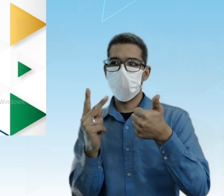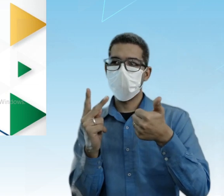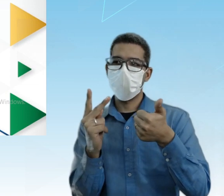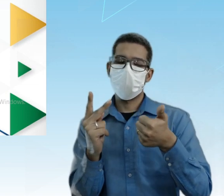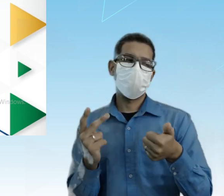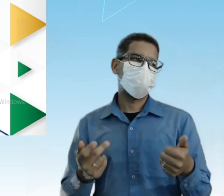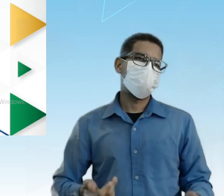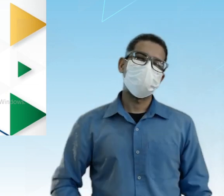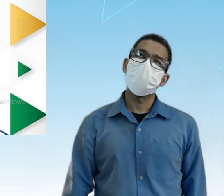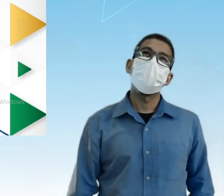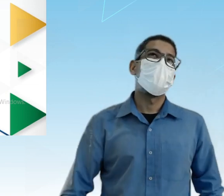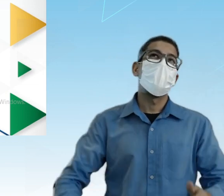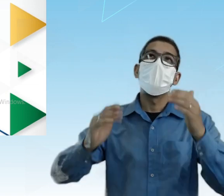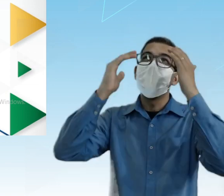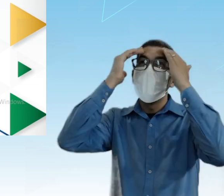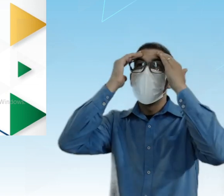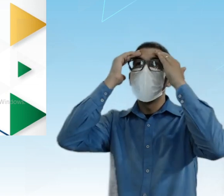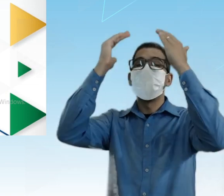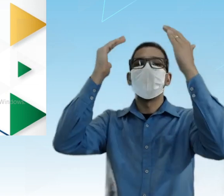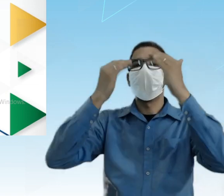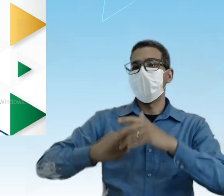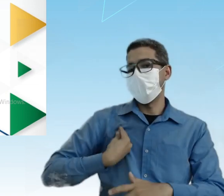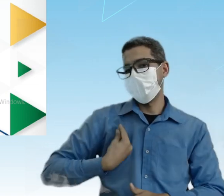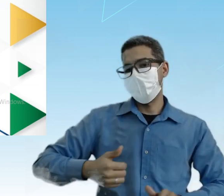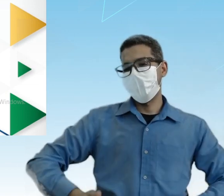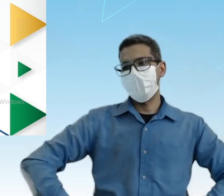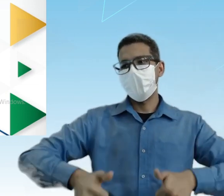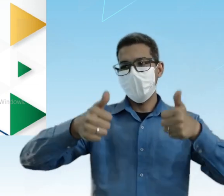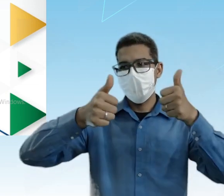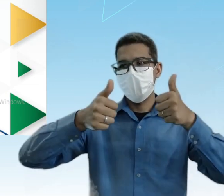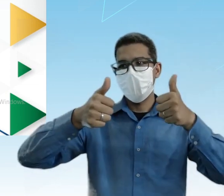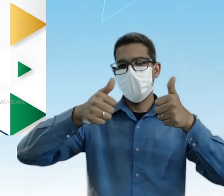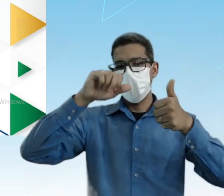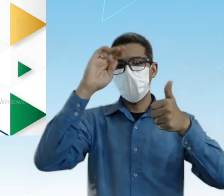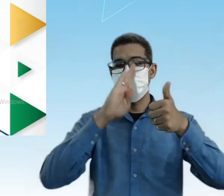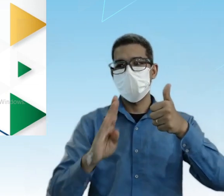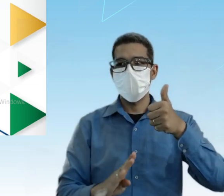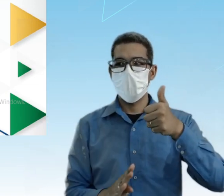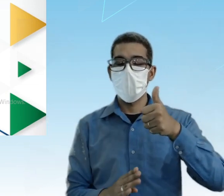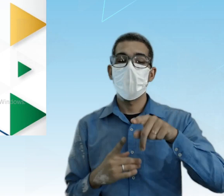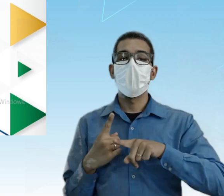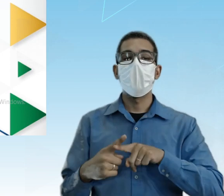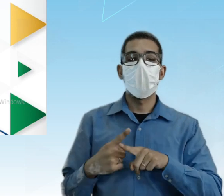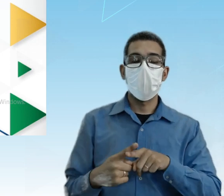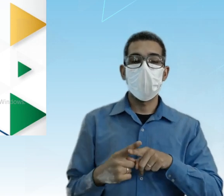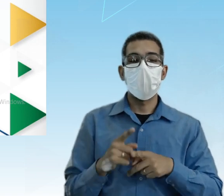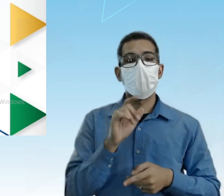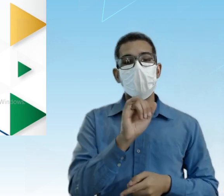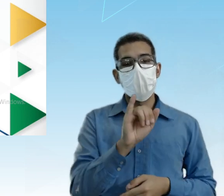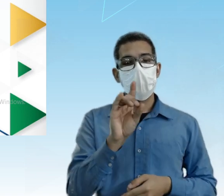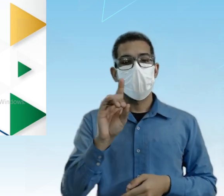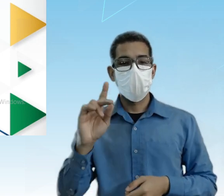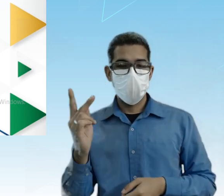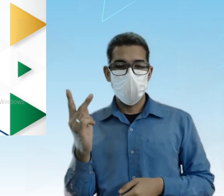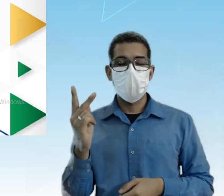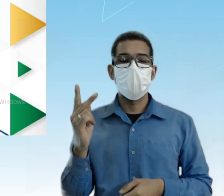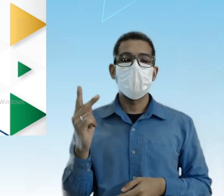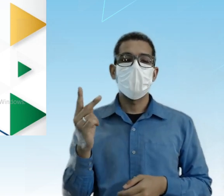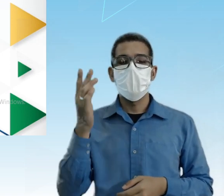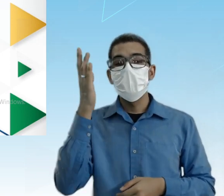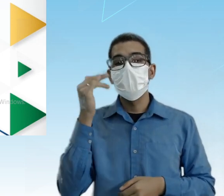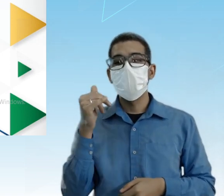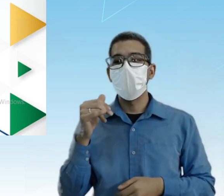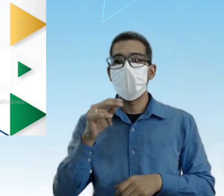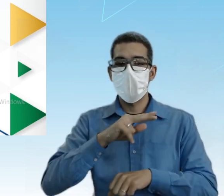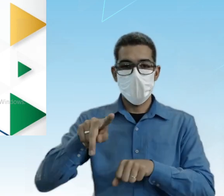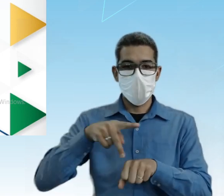oxe, graças a Deus está melhorando as condições de vida do ser humano brasileiro. Por quê? Através desse índice é que vai dizer se o